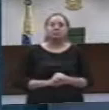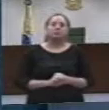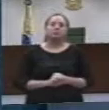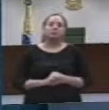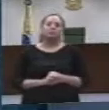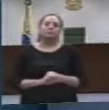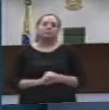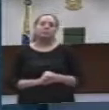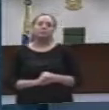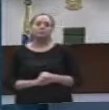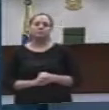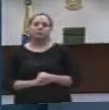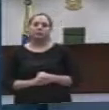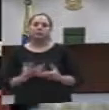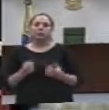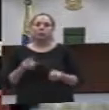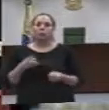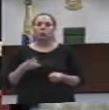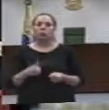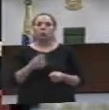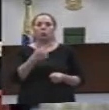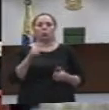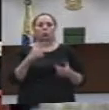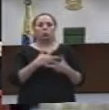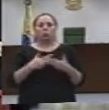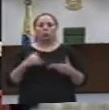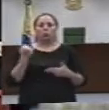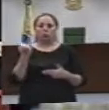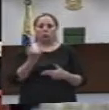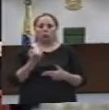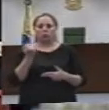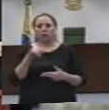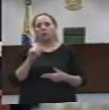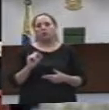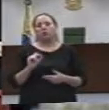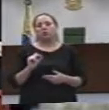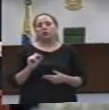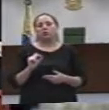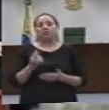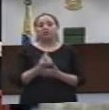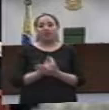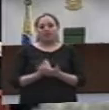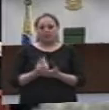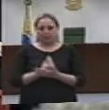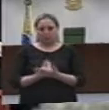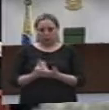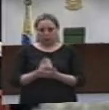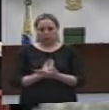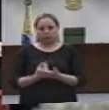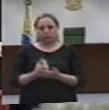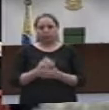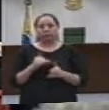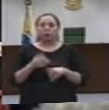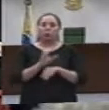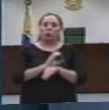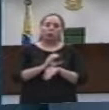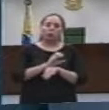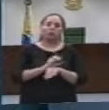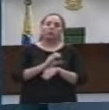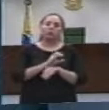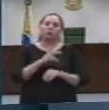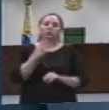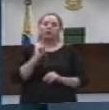vamos avançar para um outro ponto importante que é a questão do financiamento então a Constituição Federal